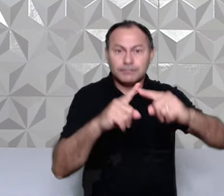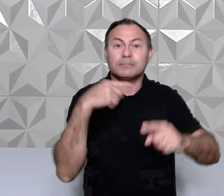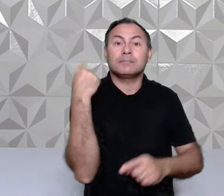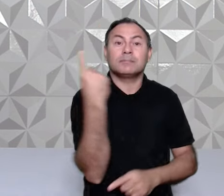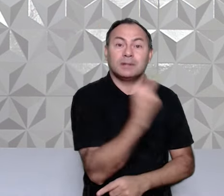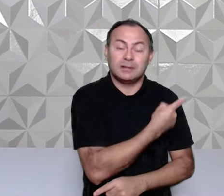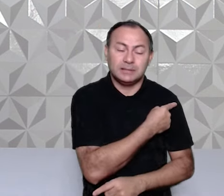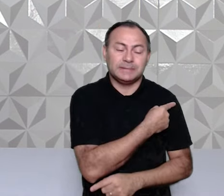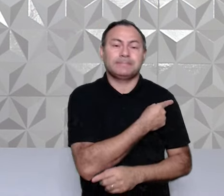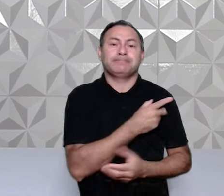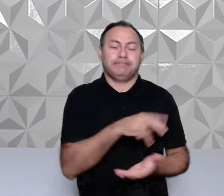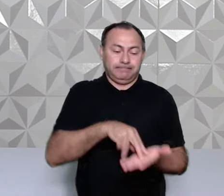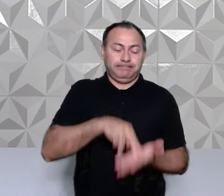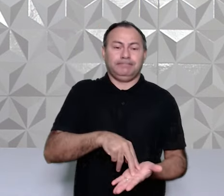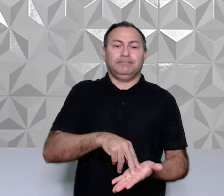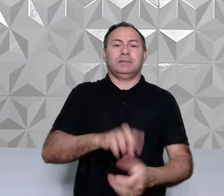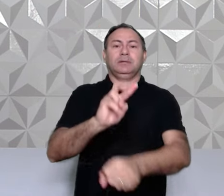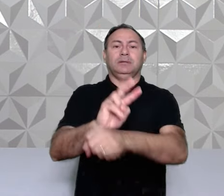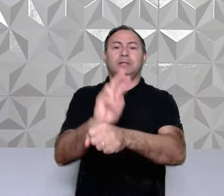igreja, nós estamos